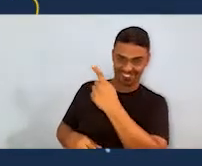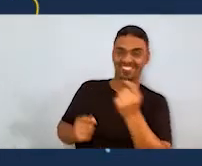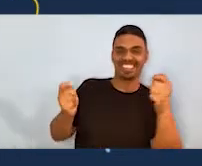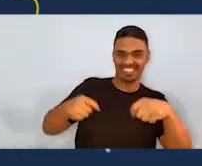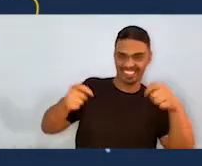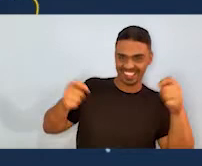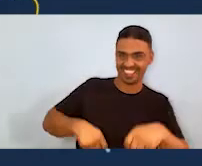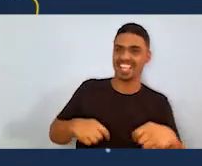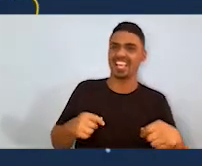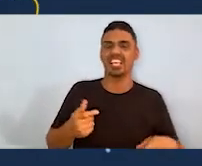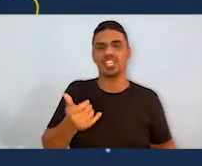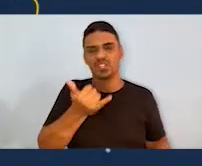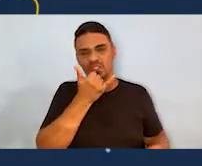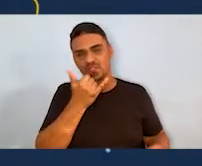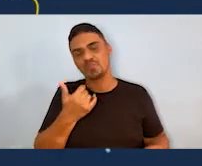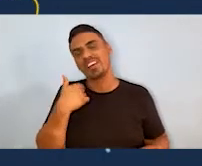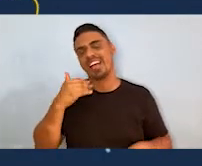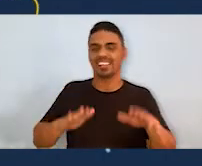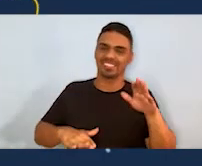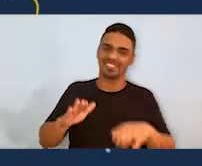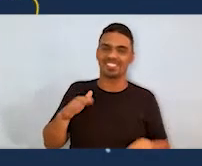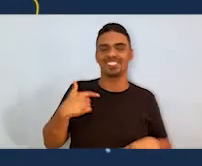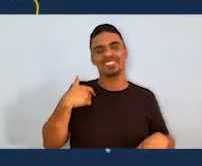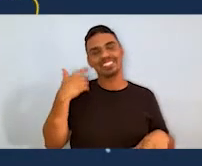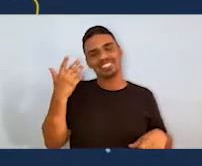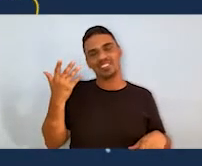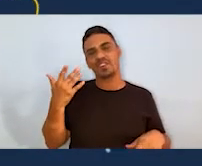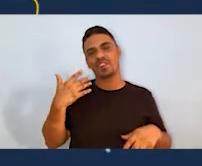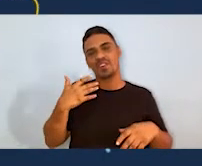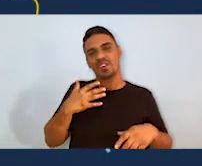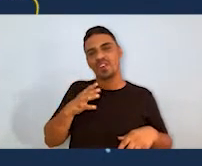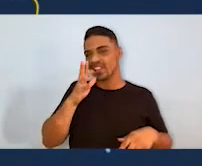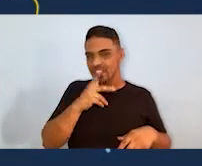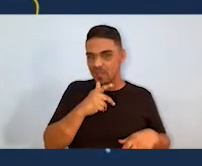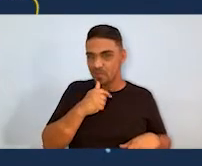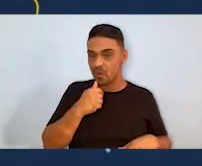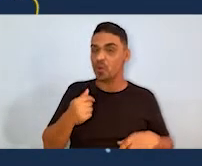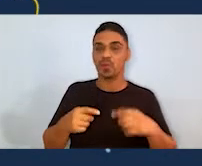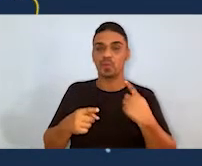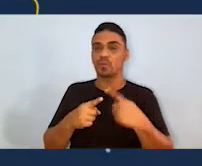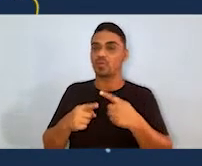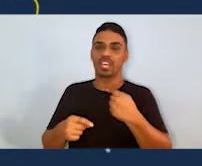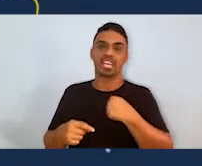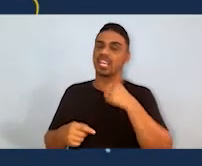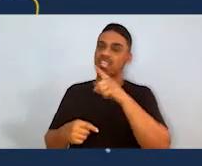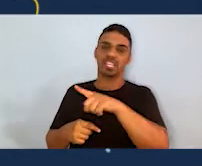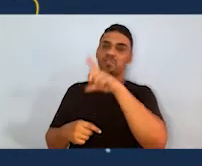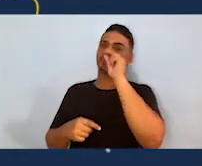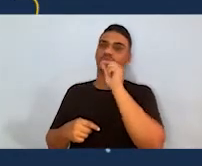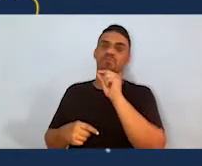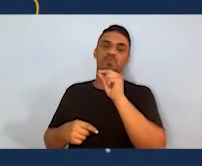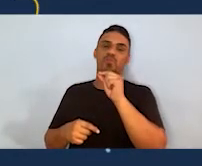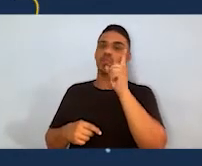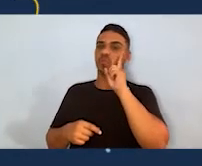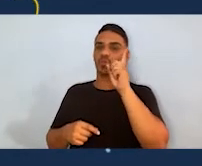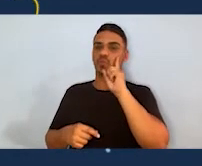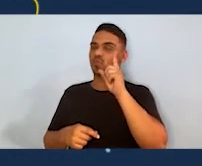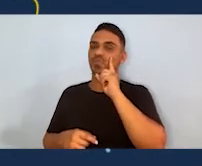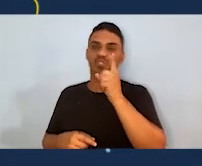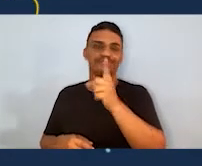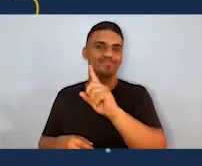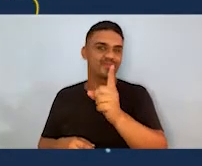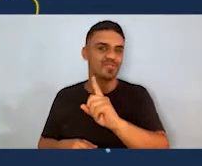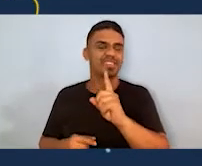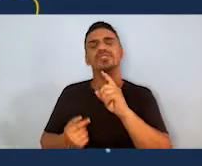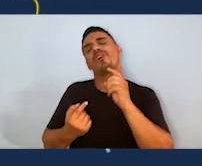Como eu falei, gente, eu sou um pouquinho lerdinho aqui no Upscale, porque não é o meu software comum, assim, do dia a